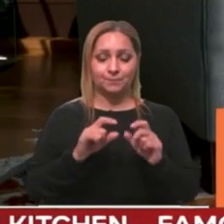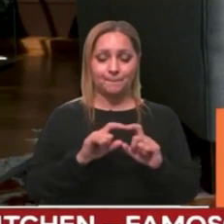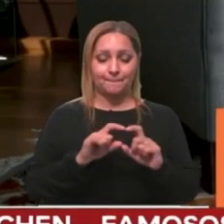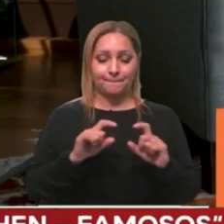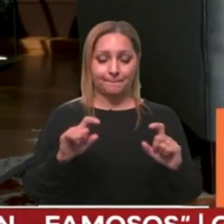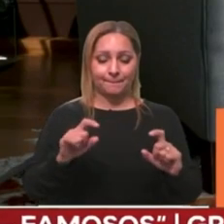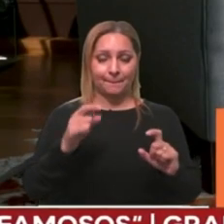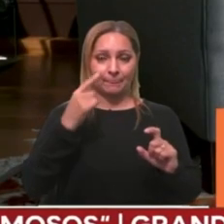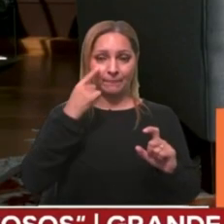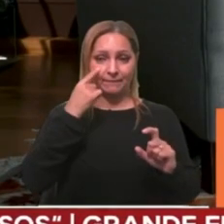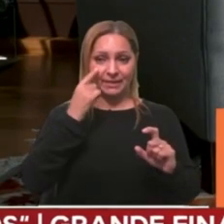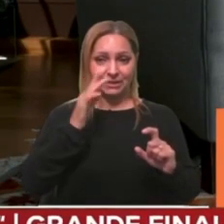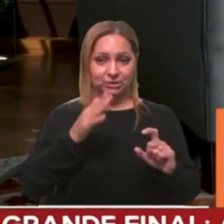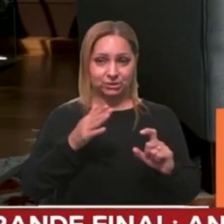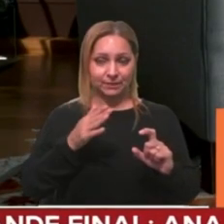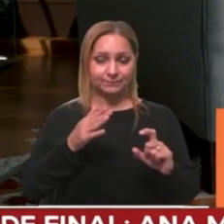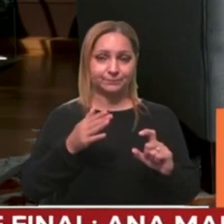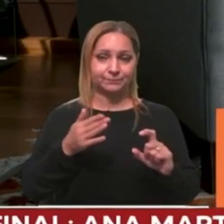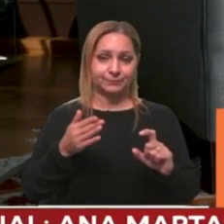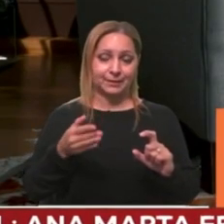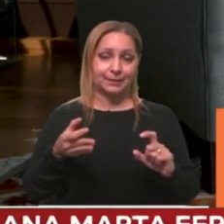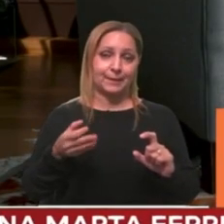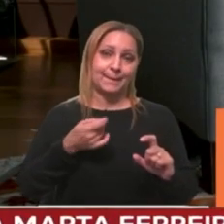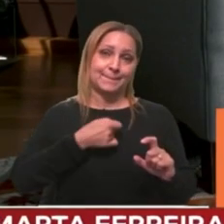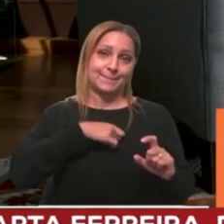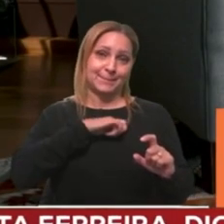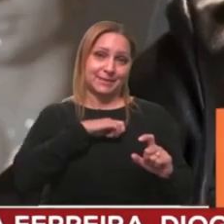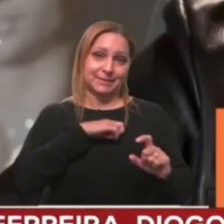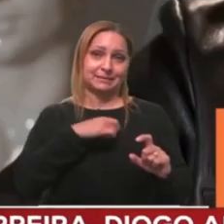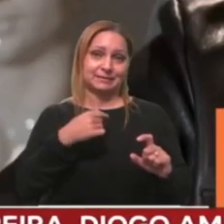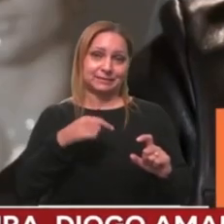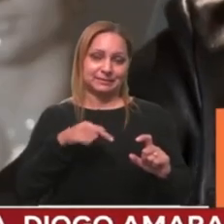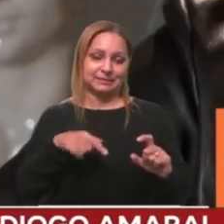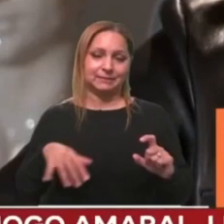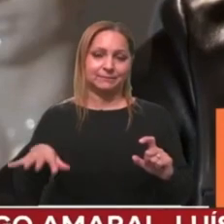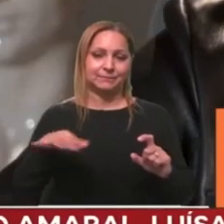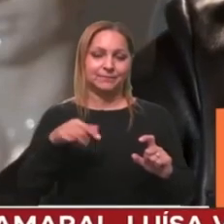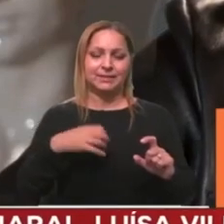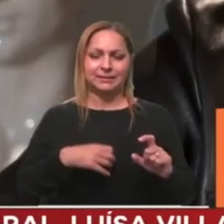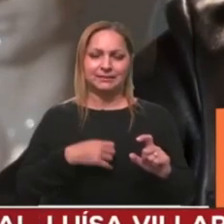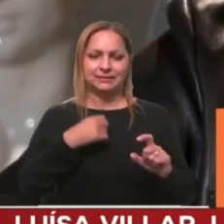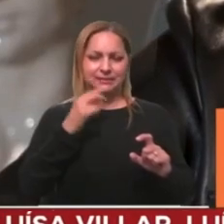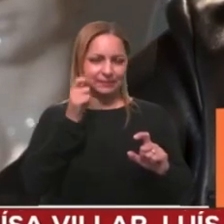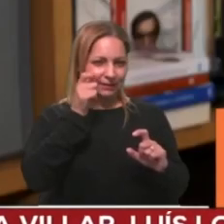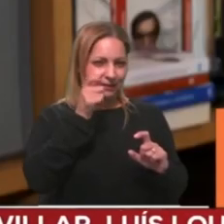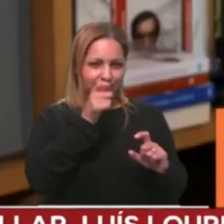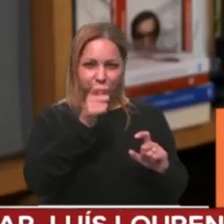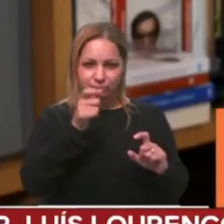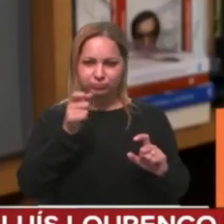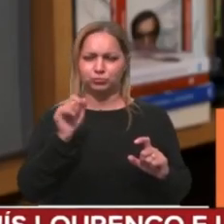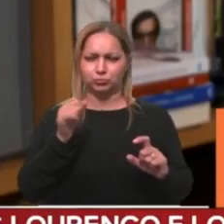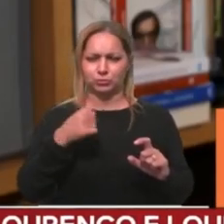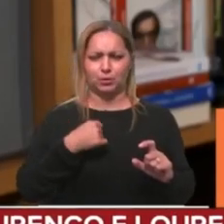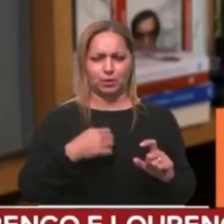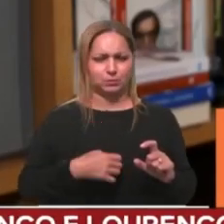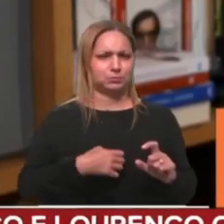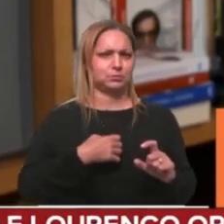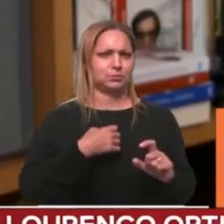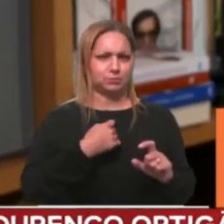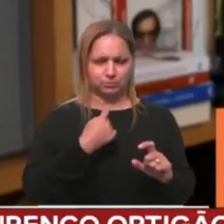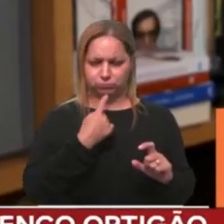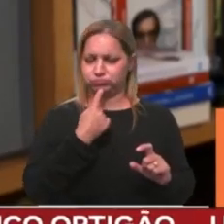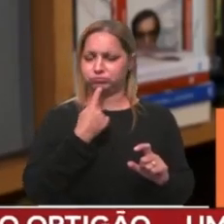certeza pelos pidos que vagueavam ali ao pé da sentia-se deado sentia isso sentia sim sentia-se muito